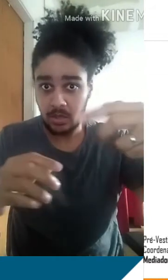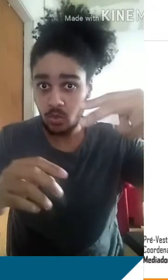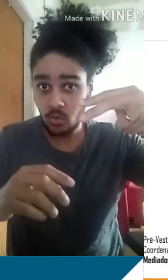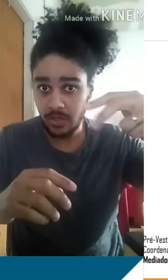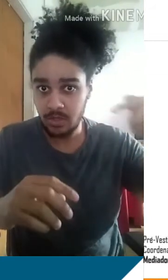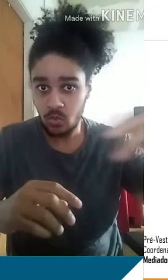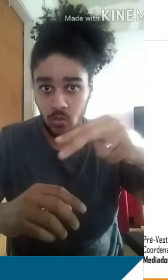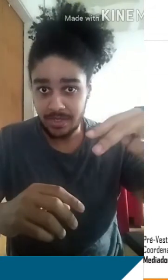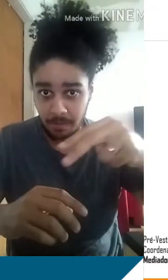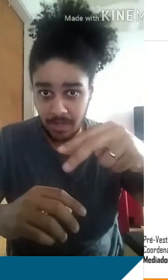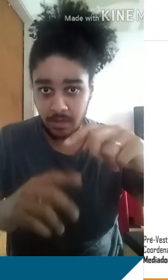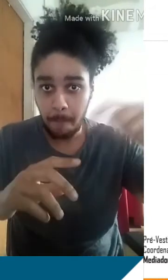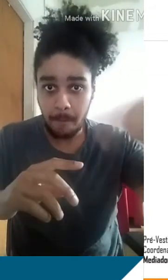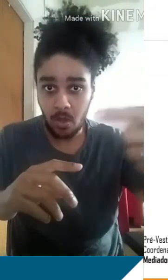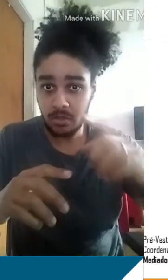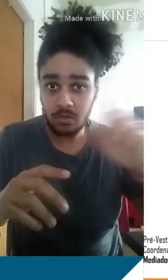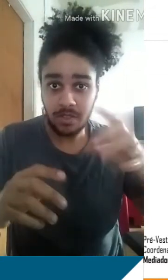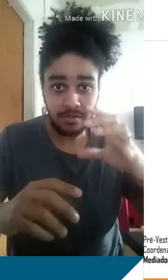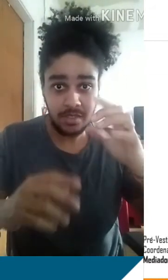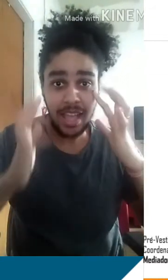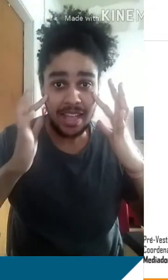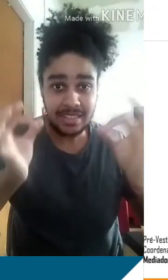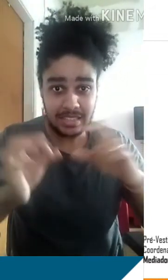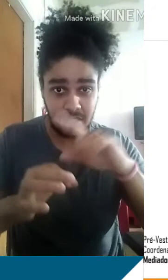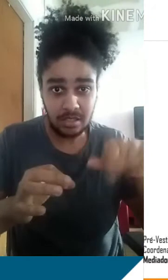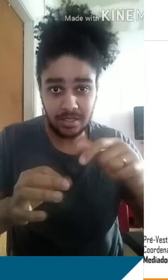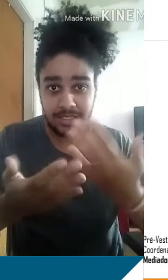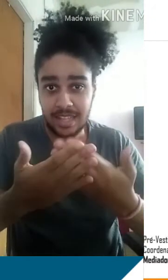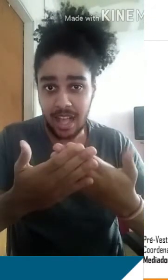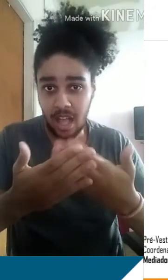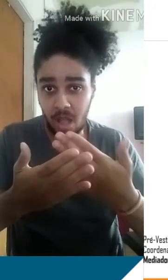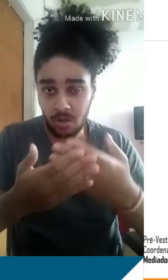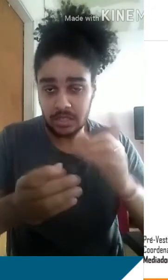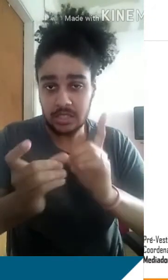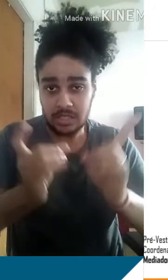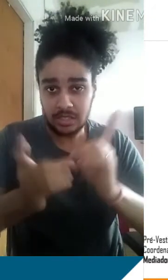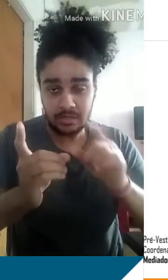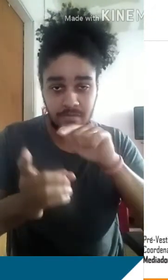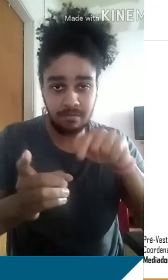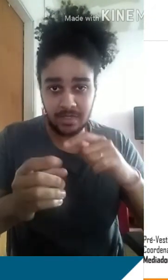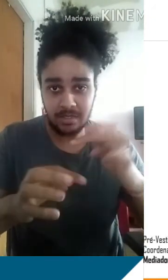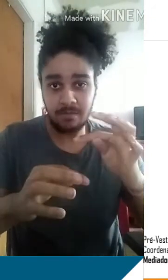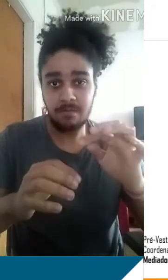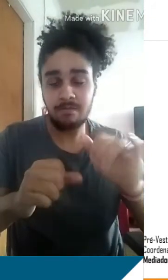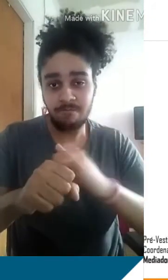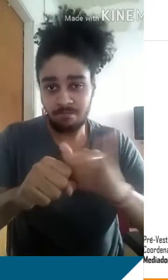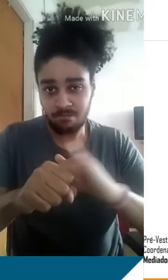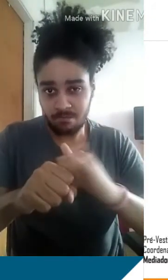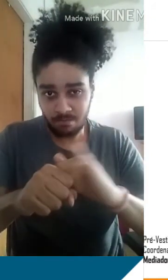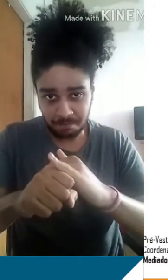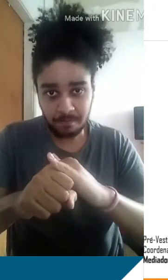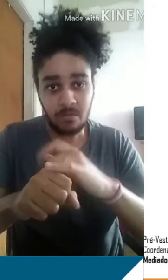envolvem essa prerrogativa do meio técnico, né, científico informacional, para a compreensão desse período, né, do período atual, até para a